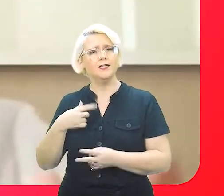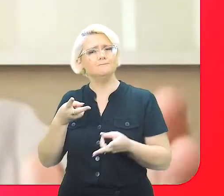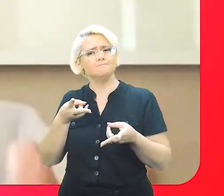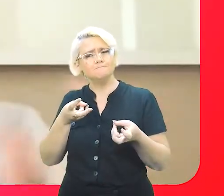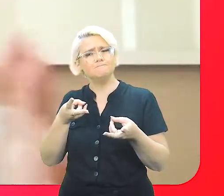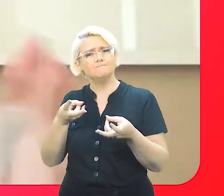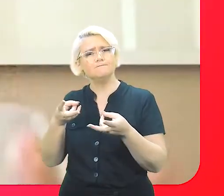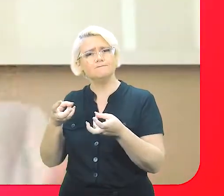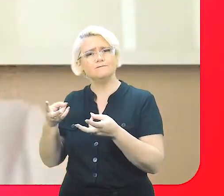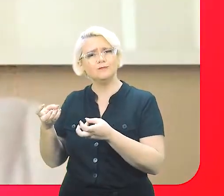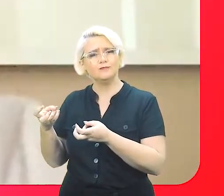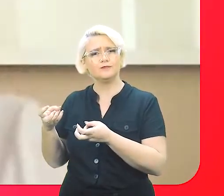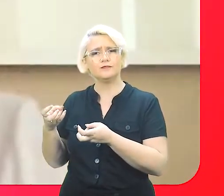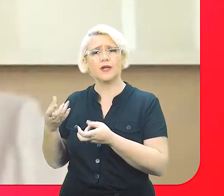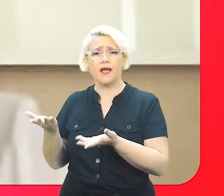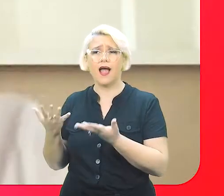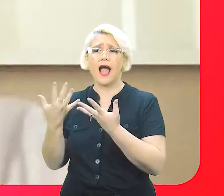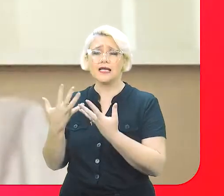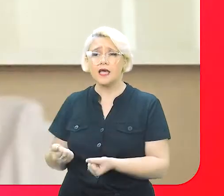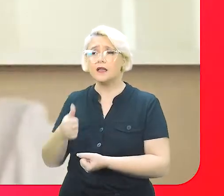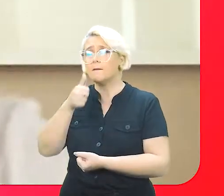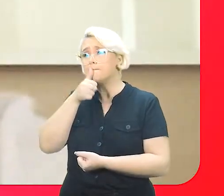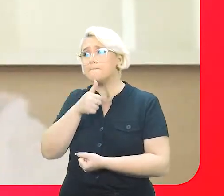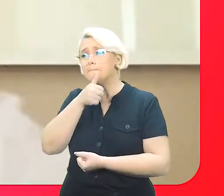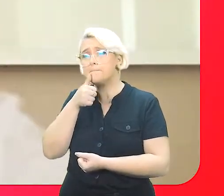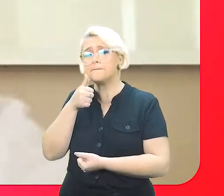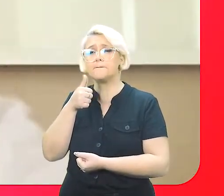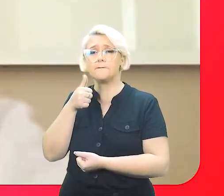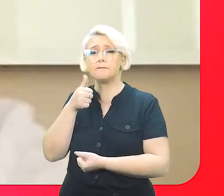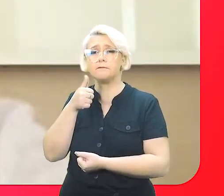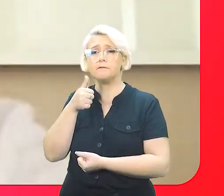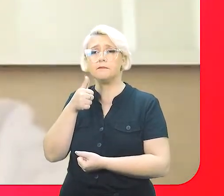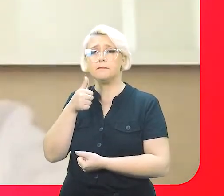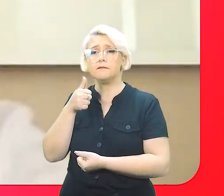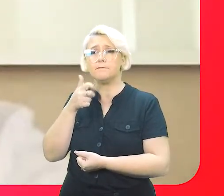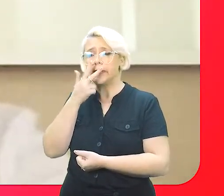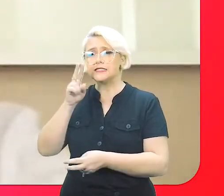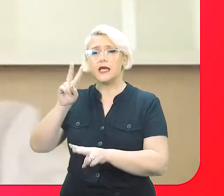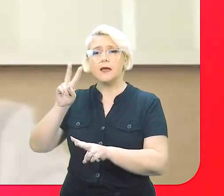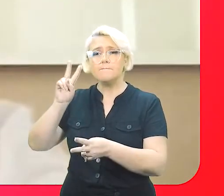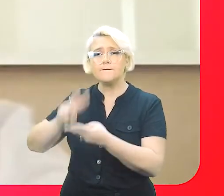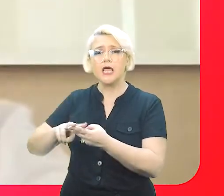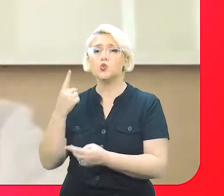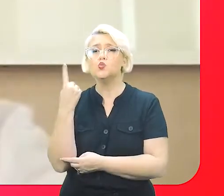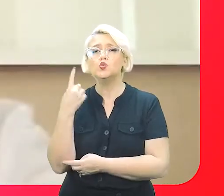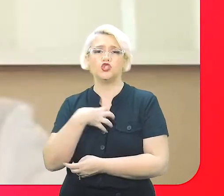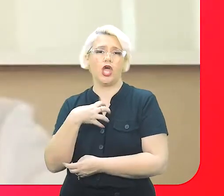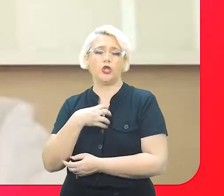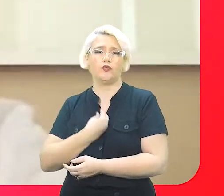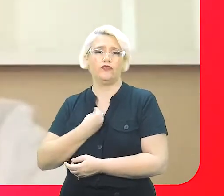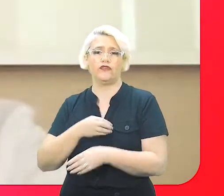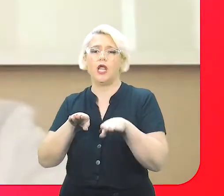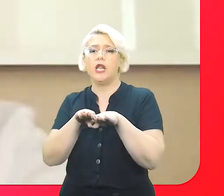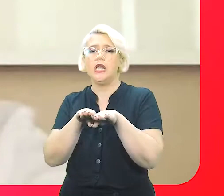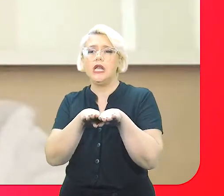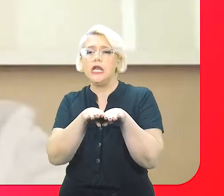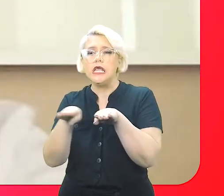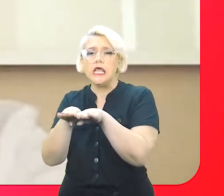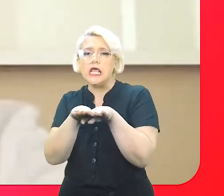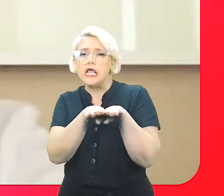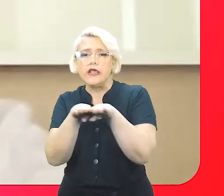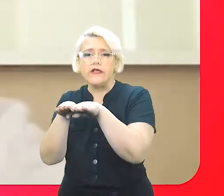elas sujeitavam essas pessoas a um jeito de viver, a um nível